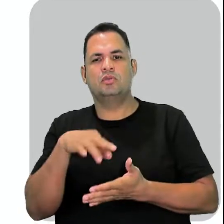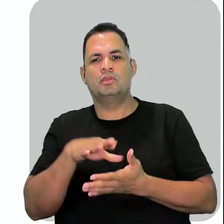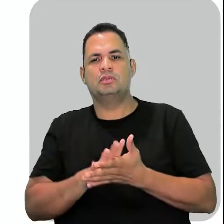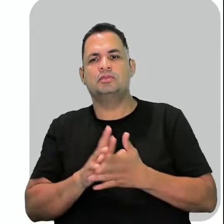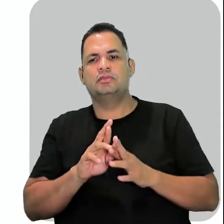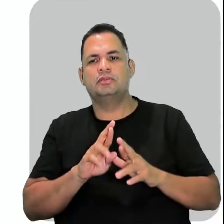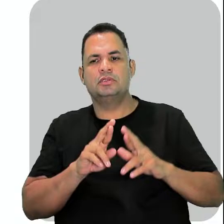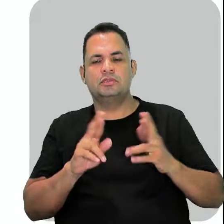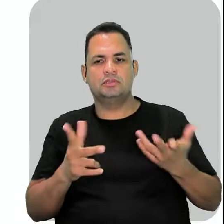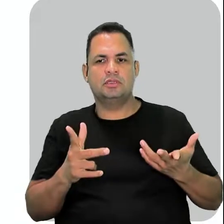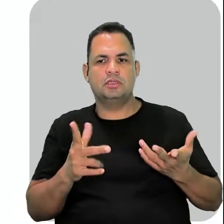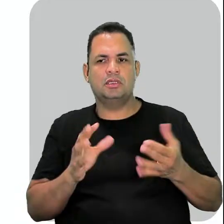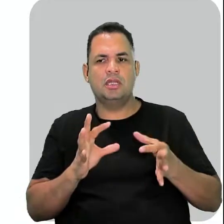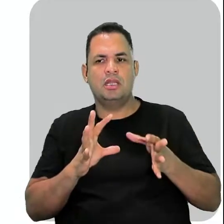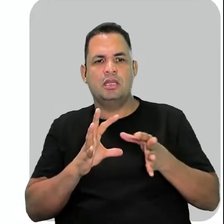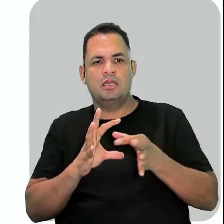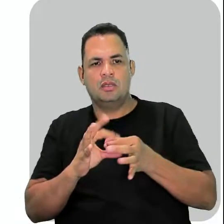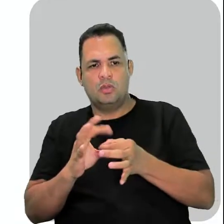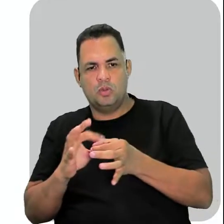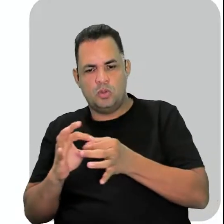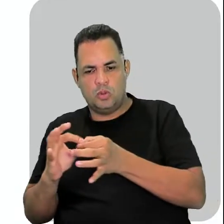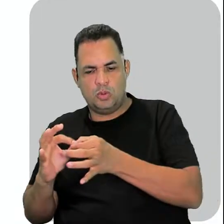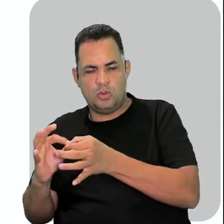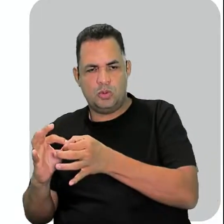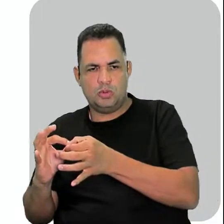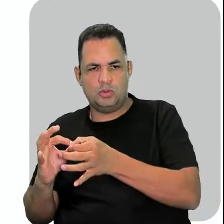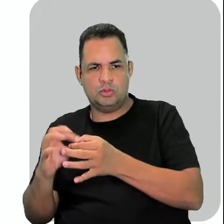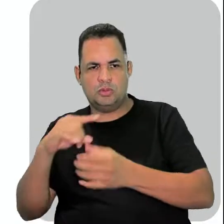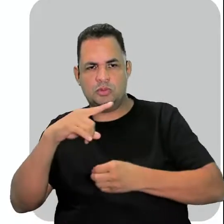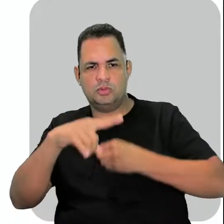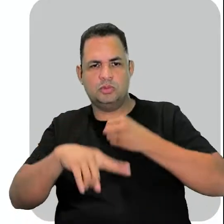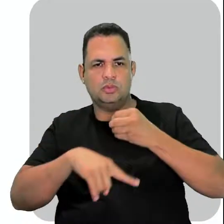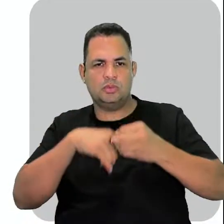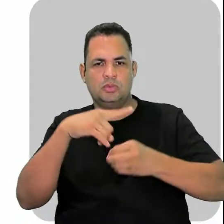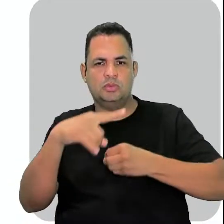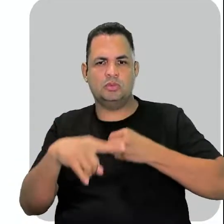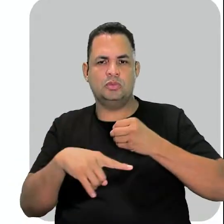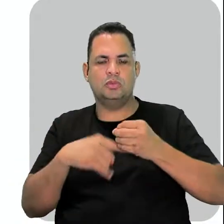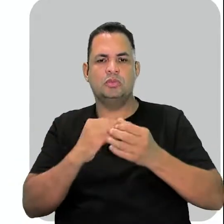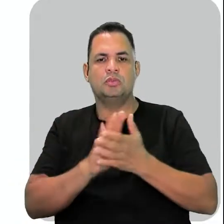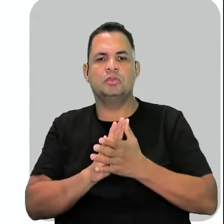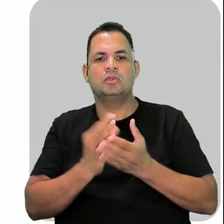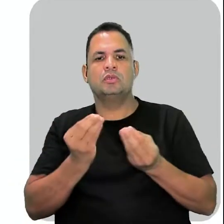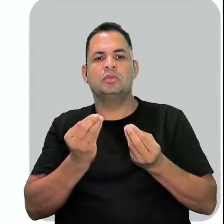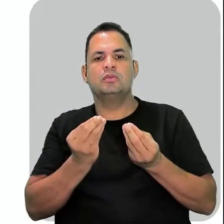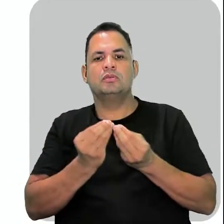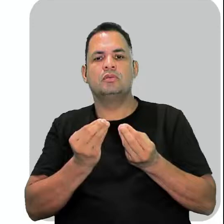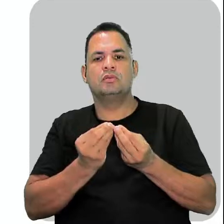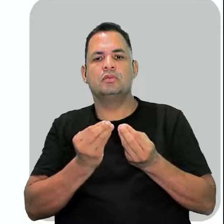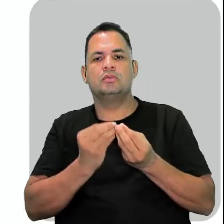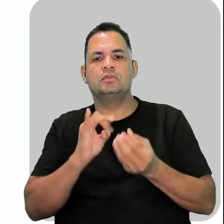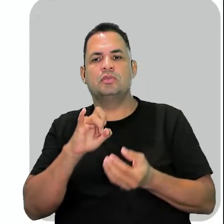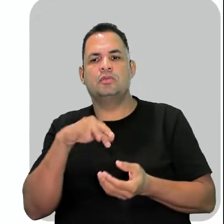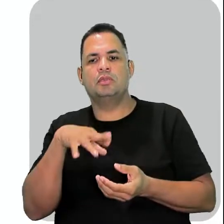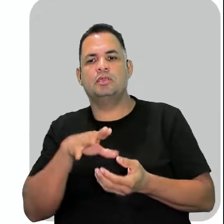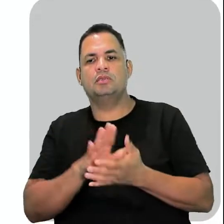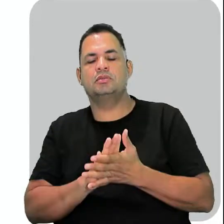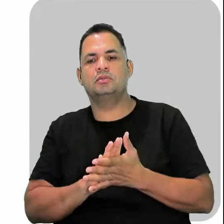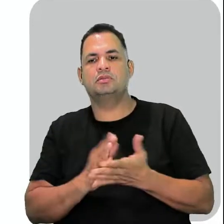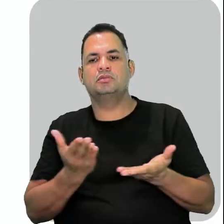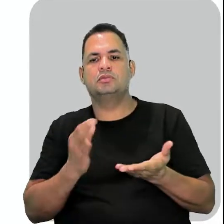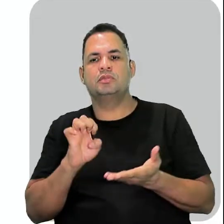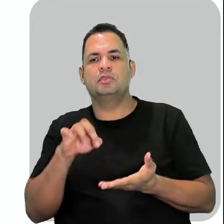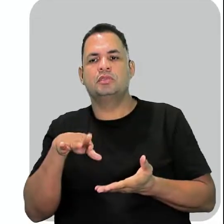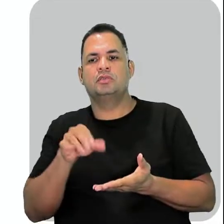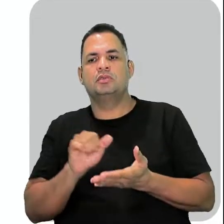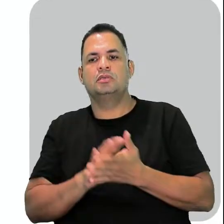eles vão se diferenciar na conectividade dos átomos que formam as moléculas isômeras. Então, aqui